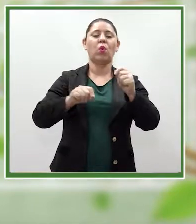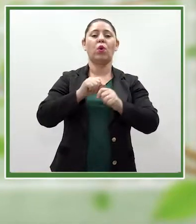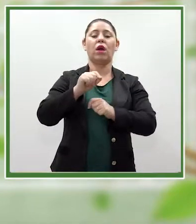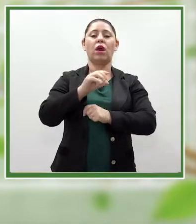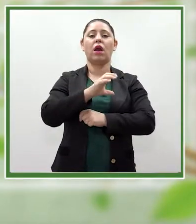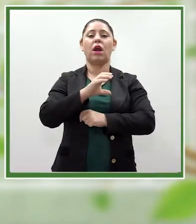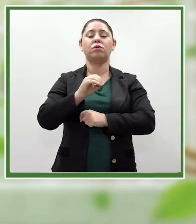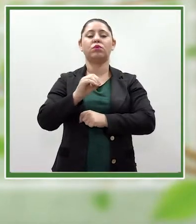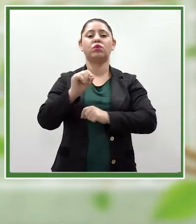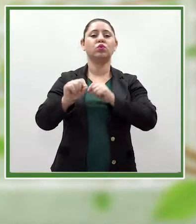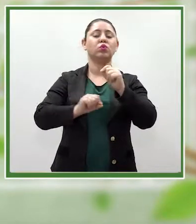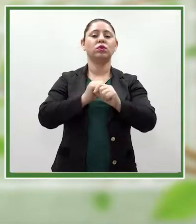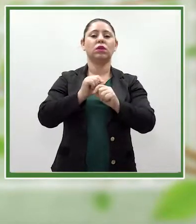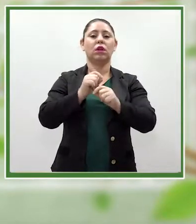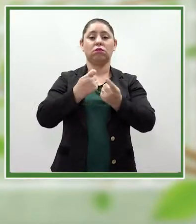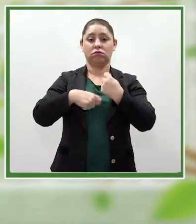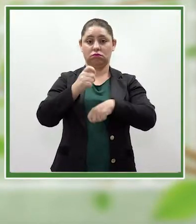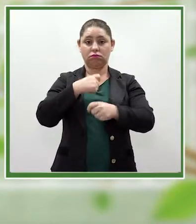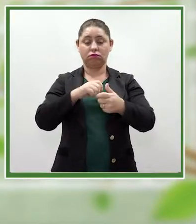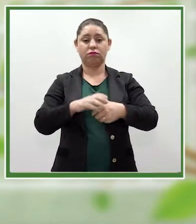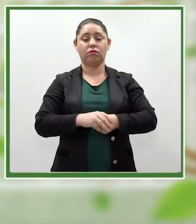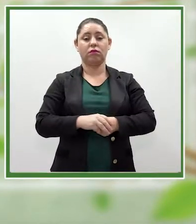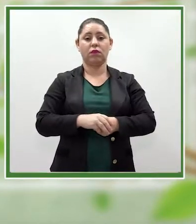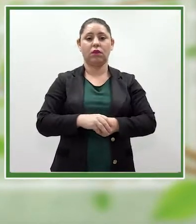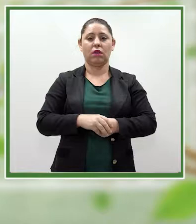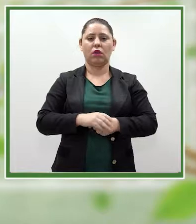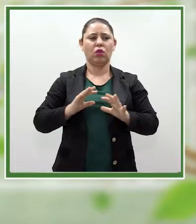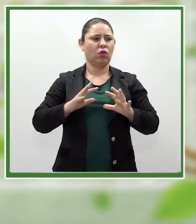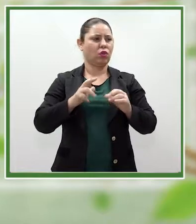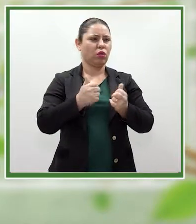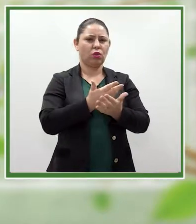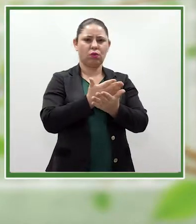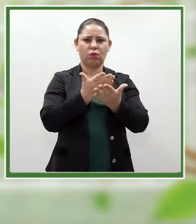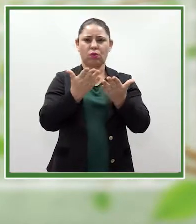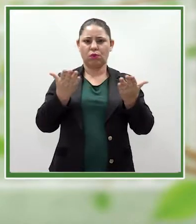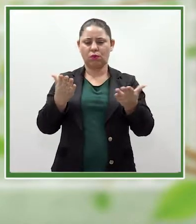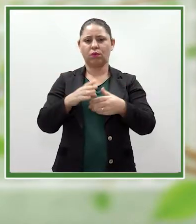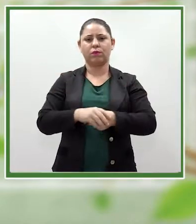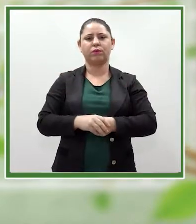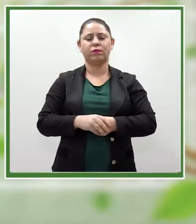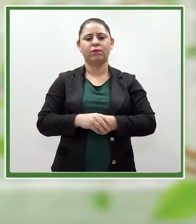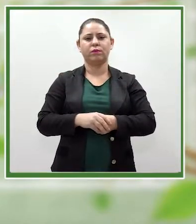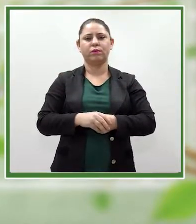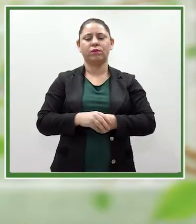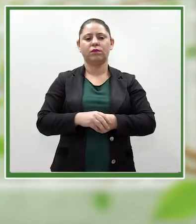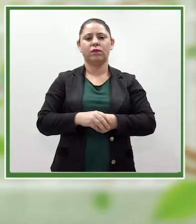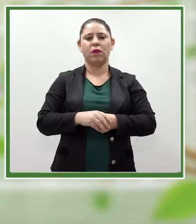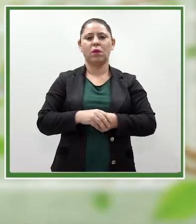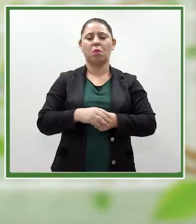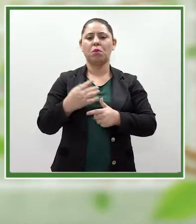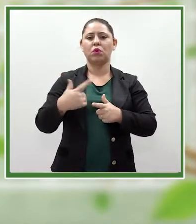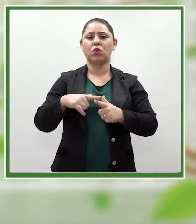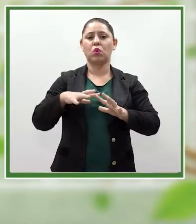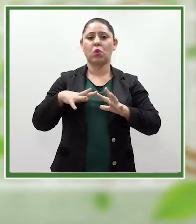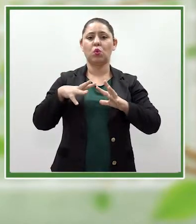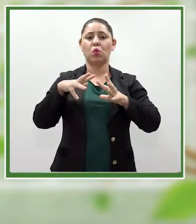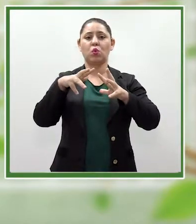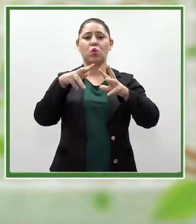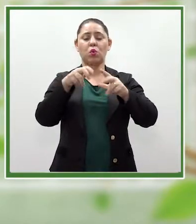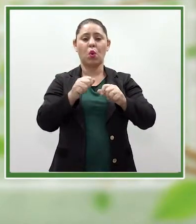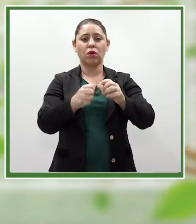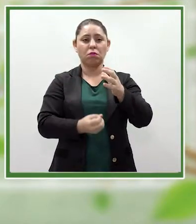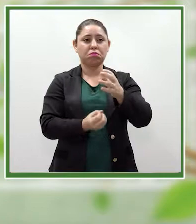do carbono com a economia. E aqui serve para todos os setores da economia, pois todos eles,